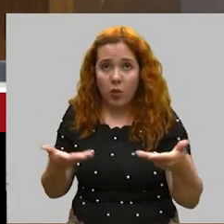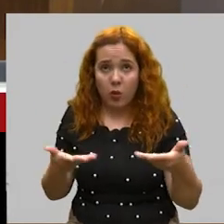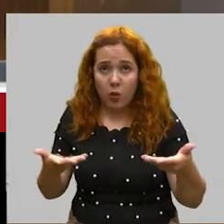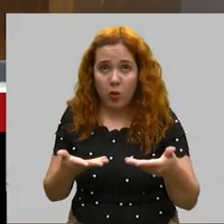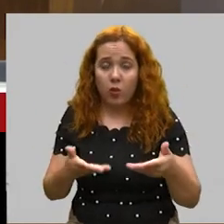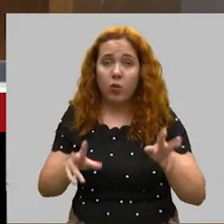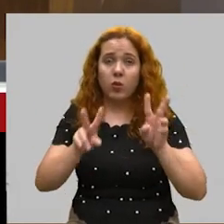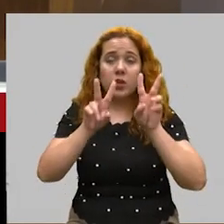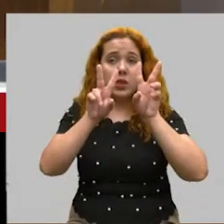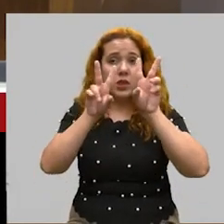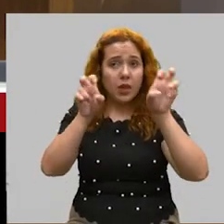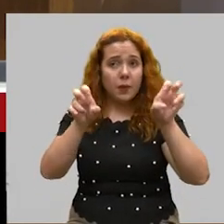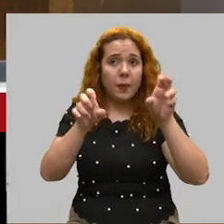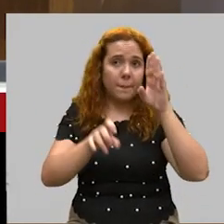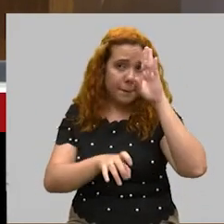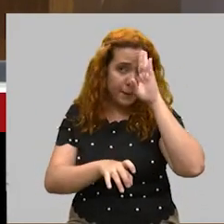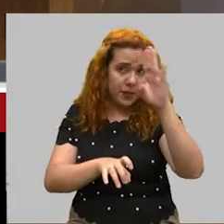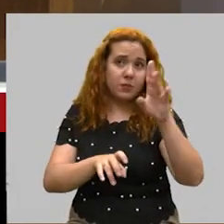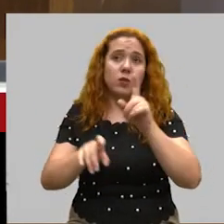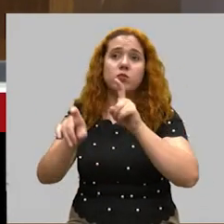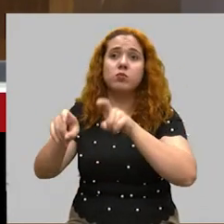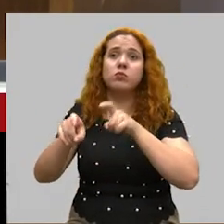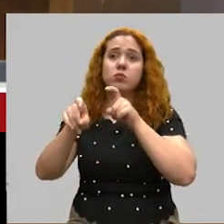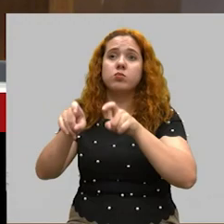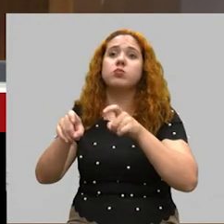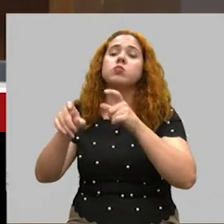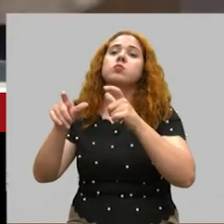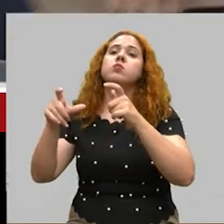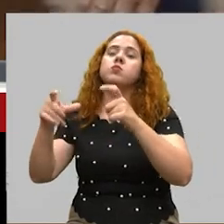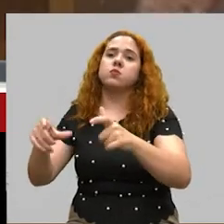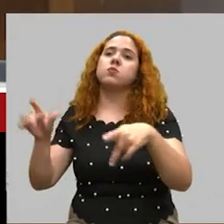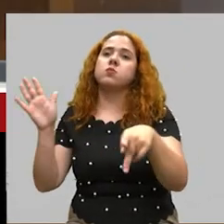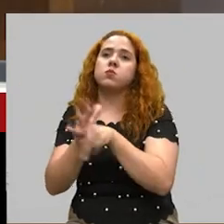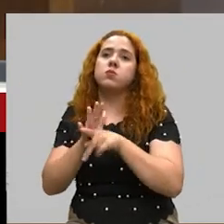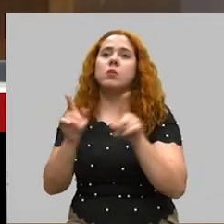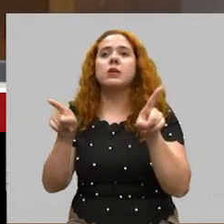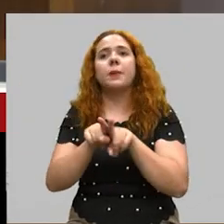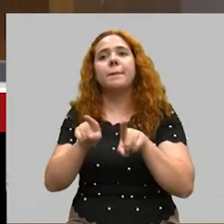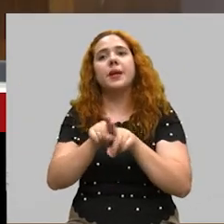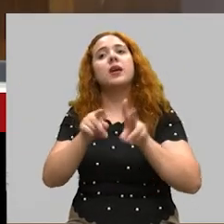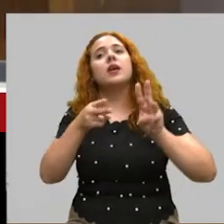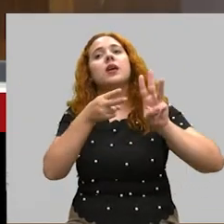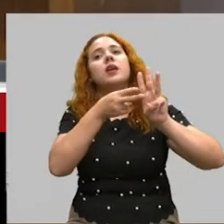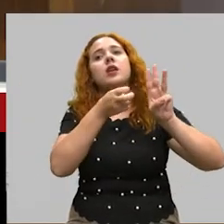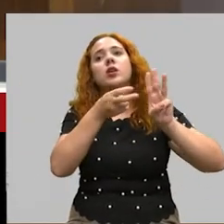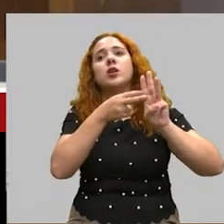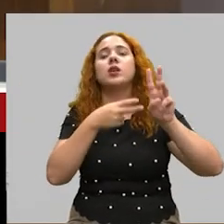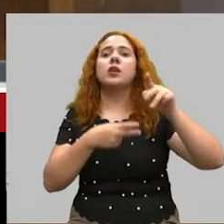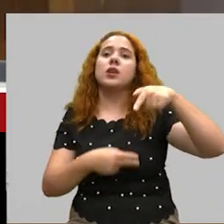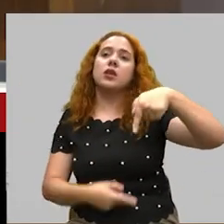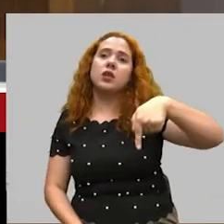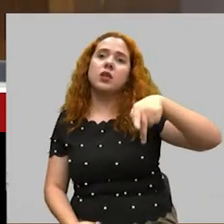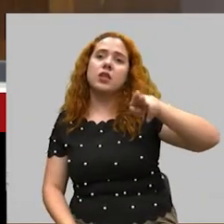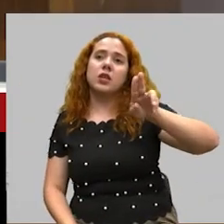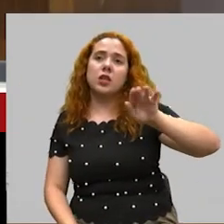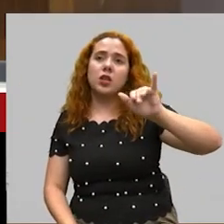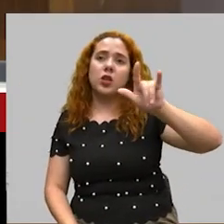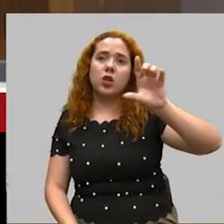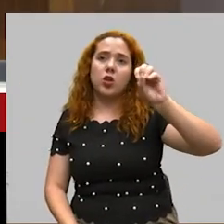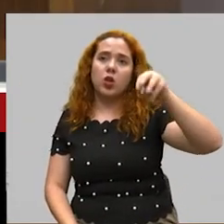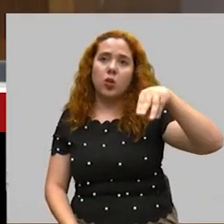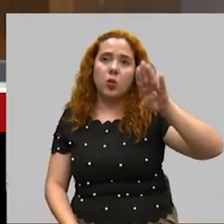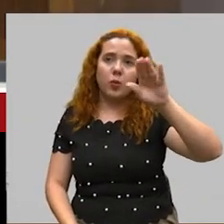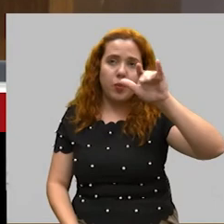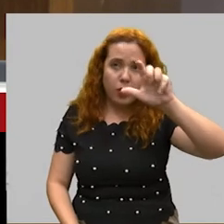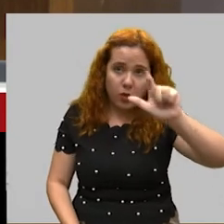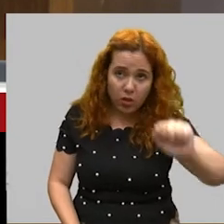temática né temática do campo indígena e quilombola eh é muito rica essa discussão que a gente tá tendo aqui hoje nessa tarde